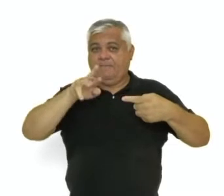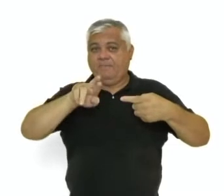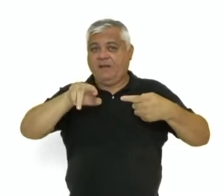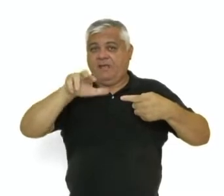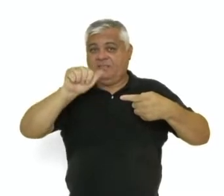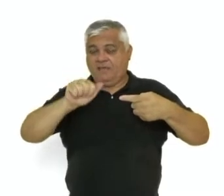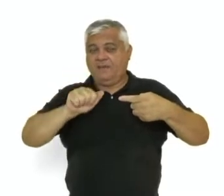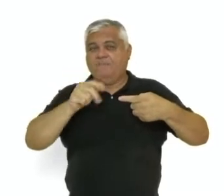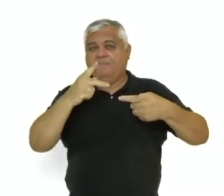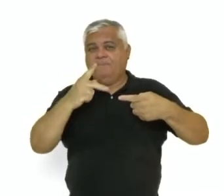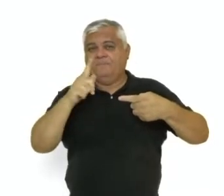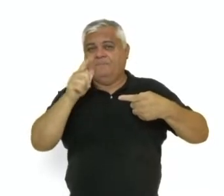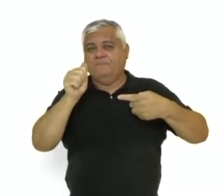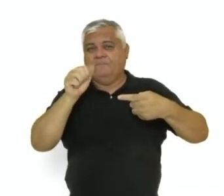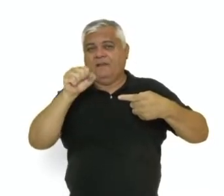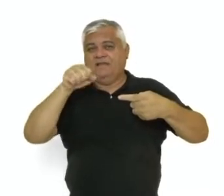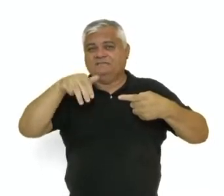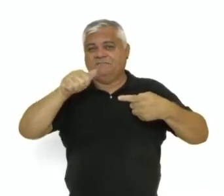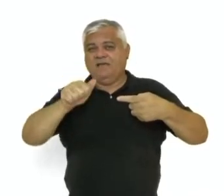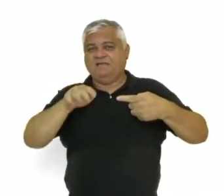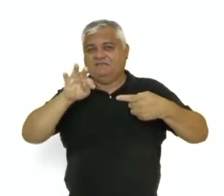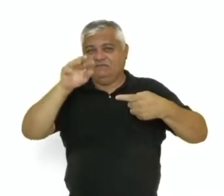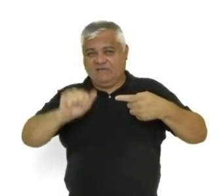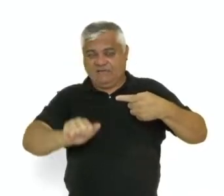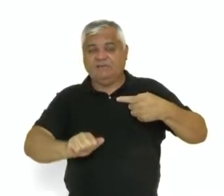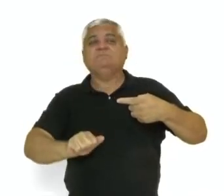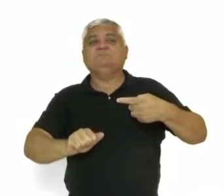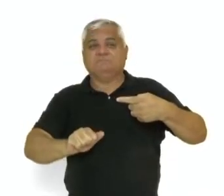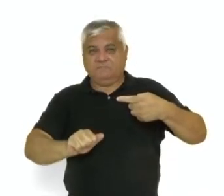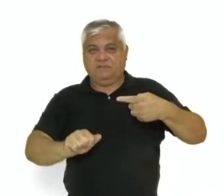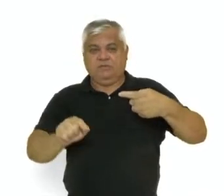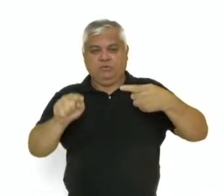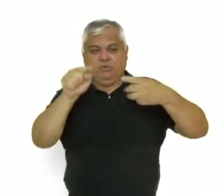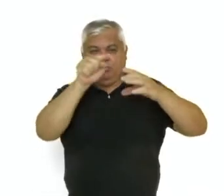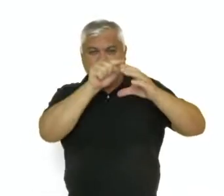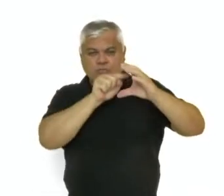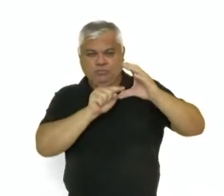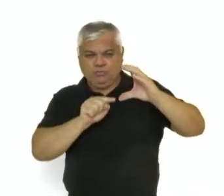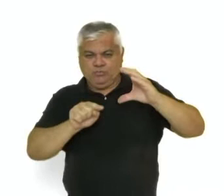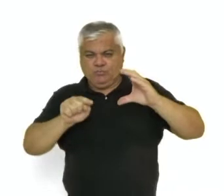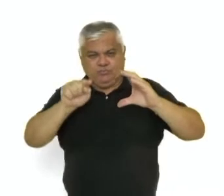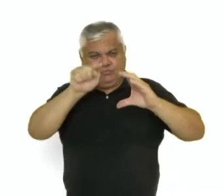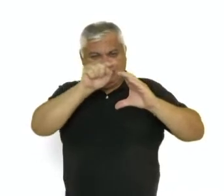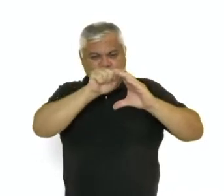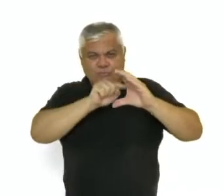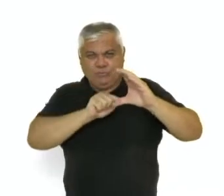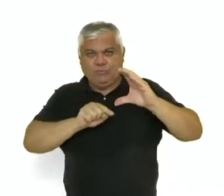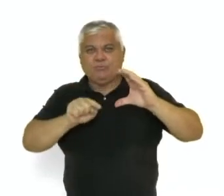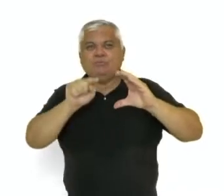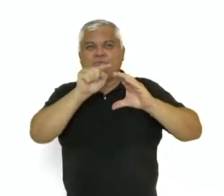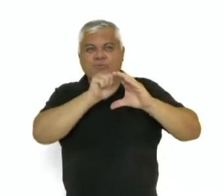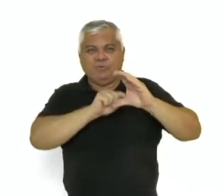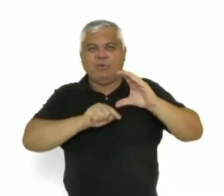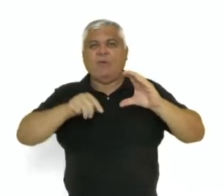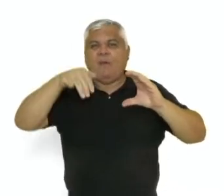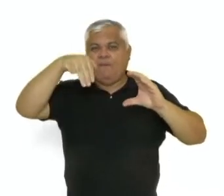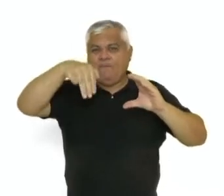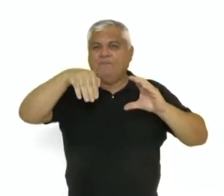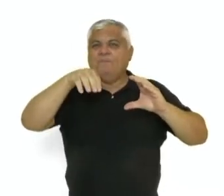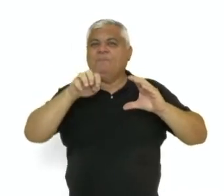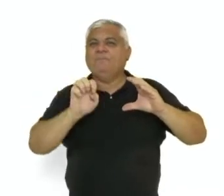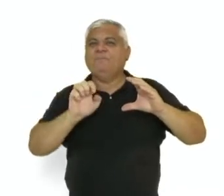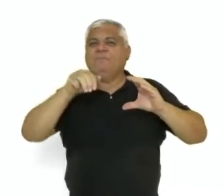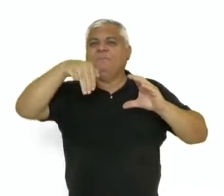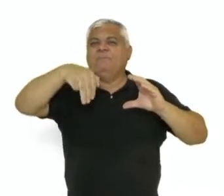aqui. E já aproveito para dizer para você que a principal função da membrana plasmática